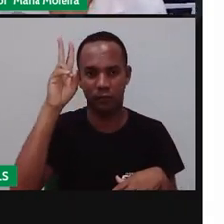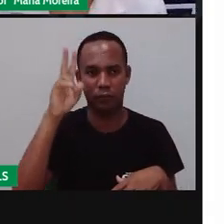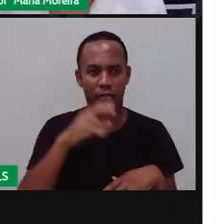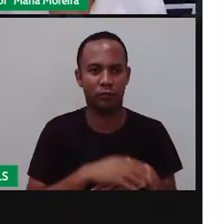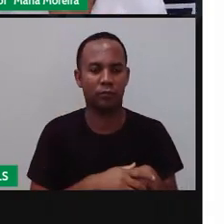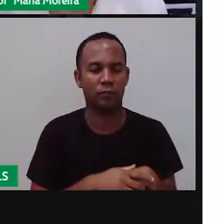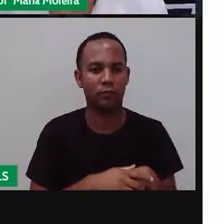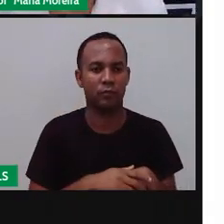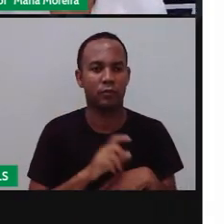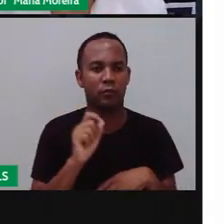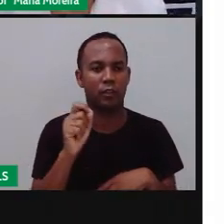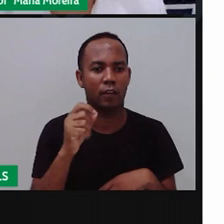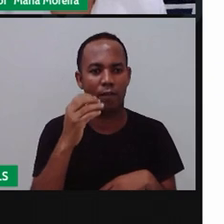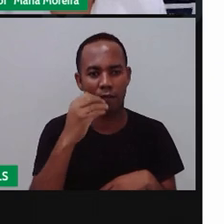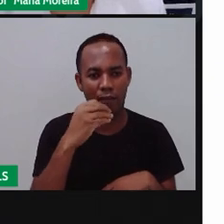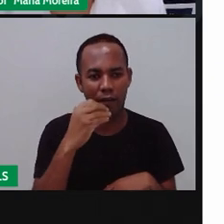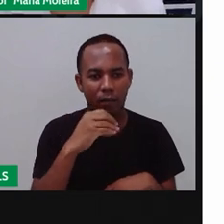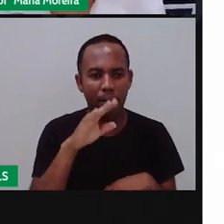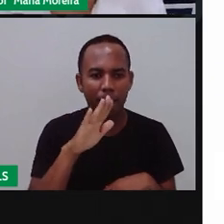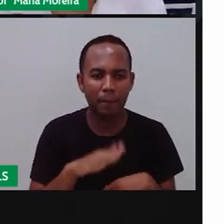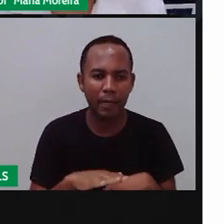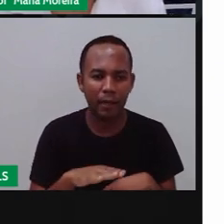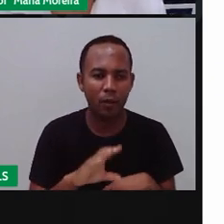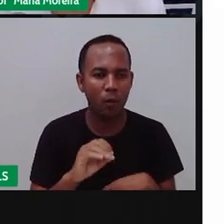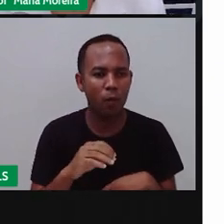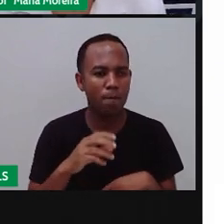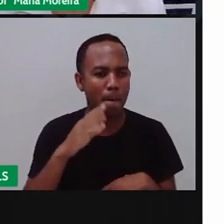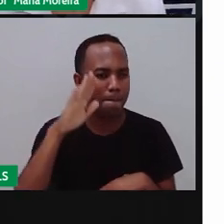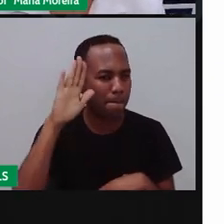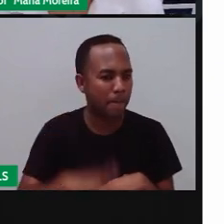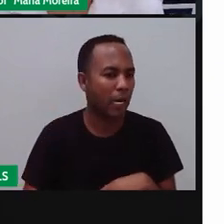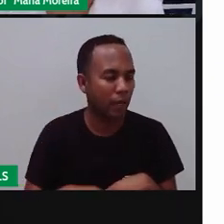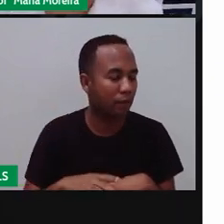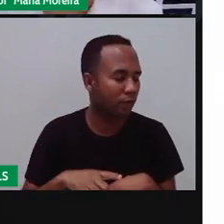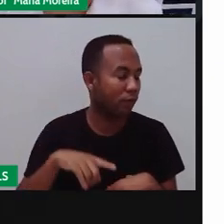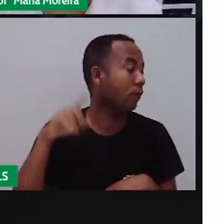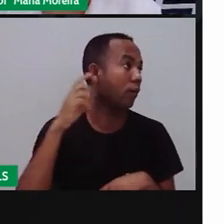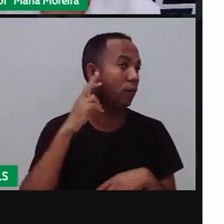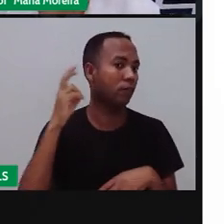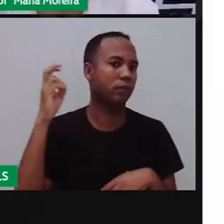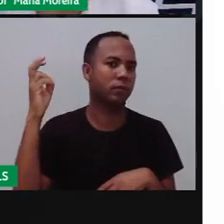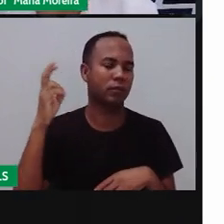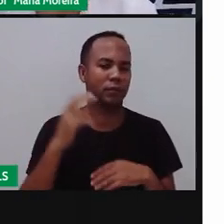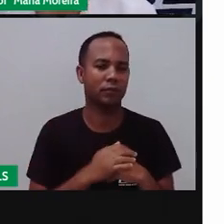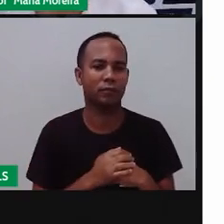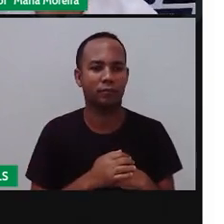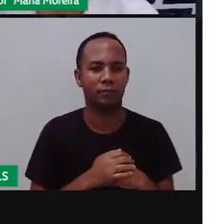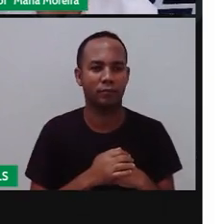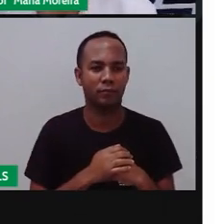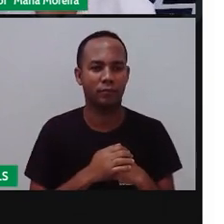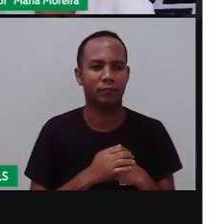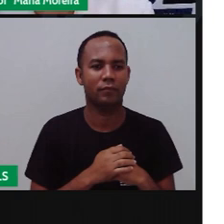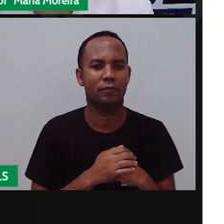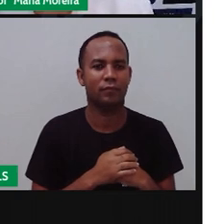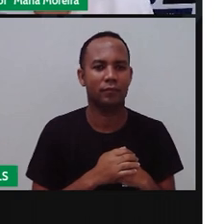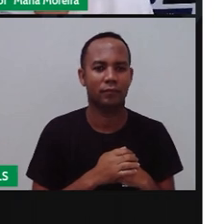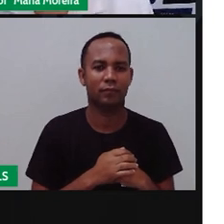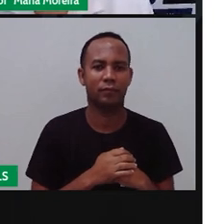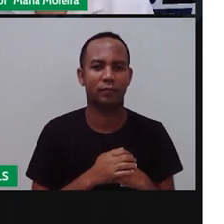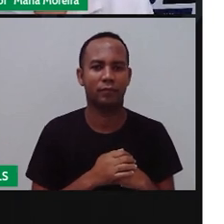Forte. E fraco? Essa é a diferença. Então, daqui a gente vai ser expulso daqui, Anderson, de tanto barulho que a gente